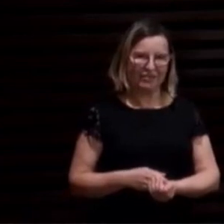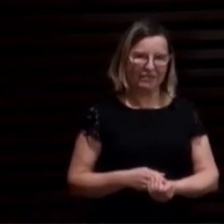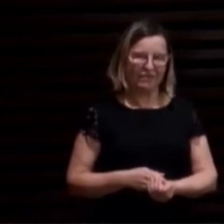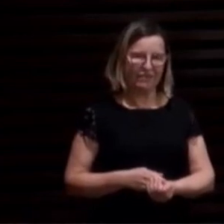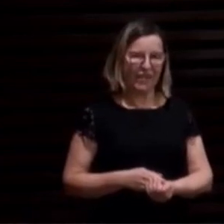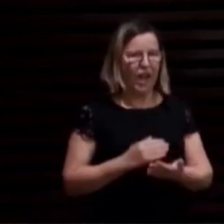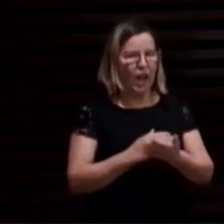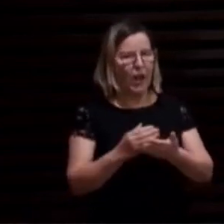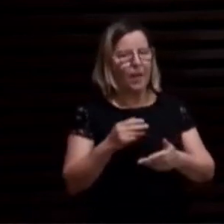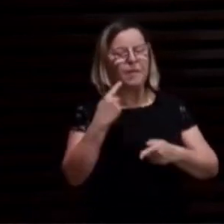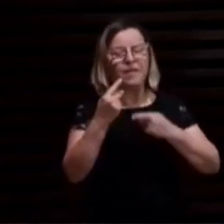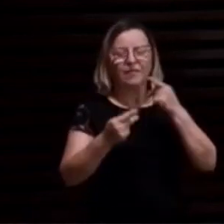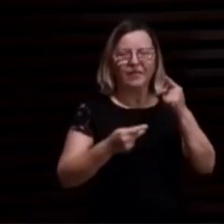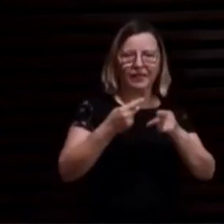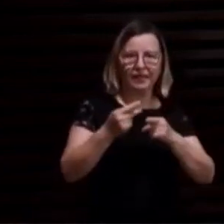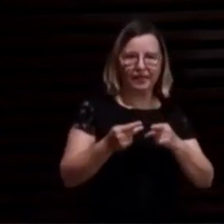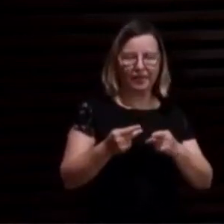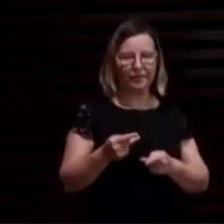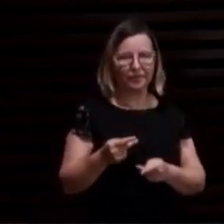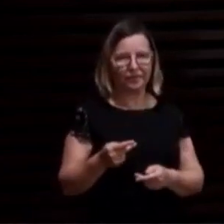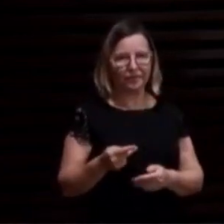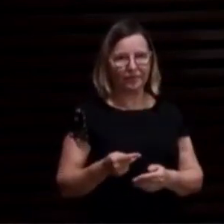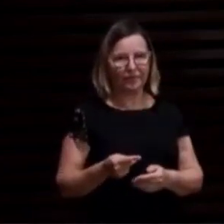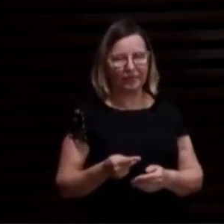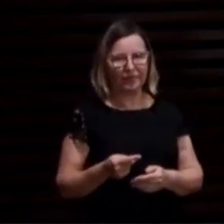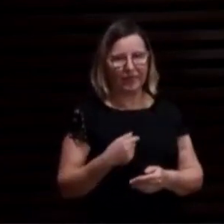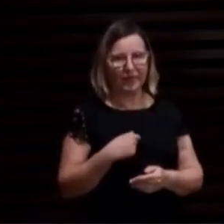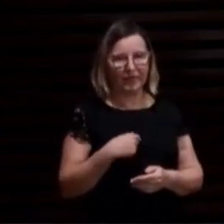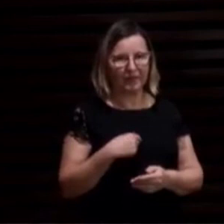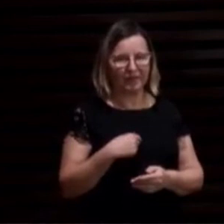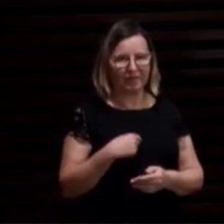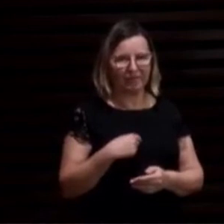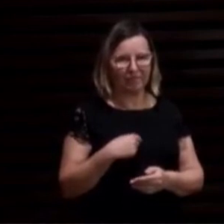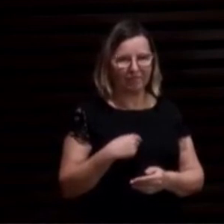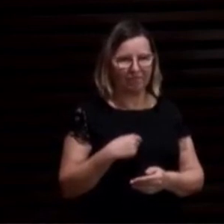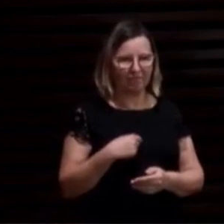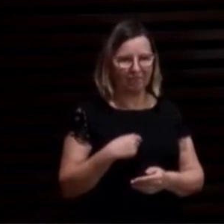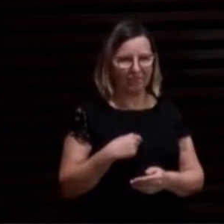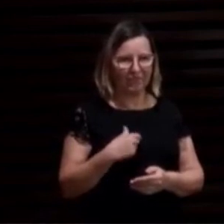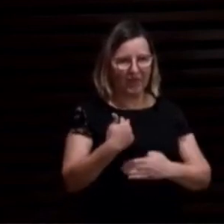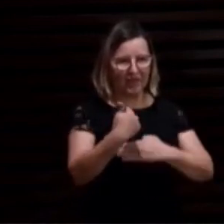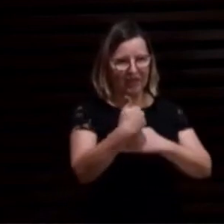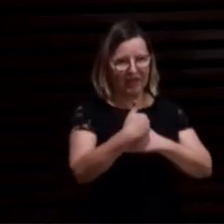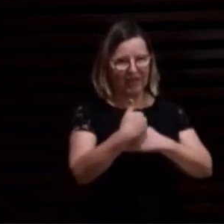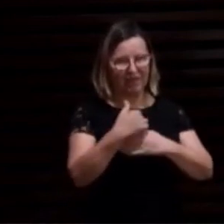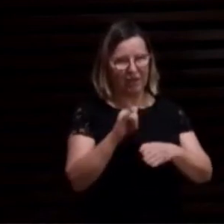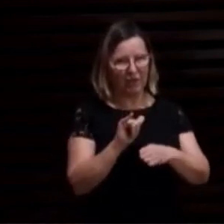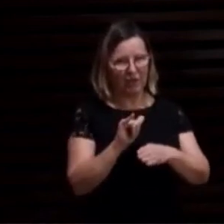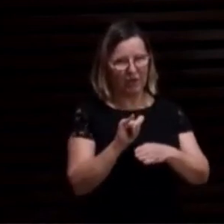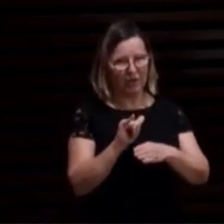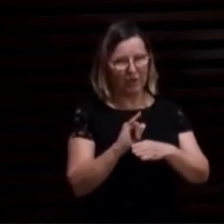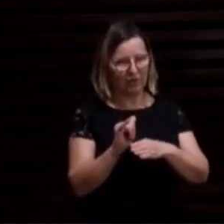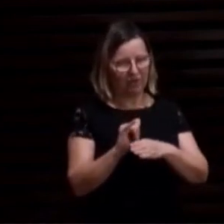comecei a falar, eu gravei um videozinho no meu canal de uma pergunta que me foi feita: tem